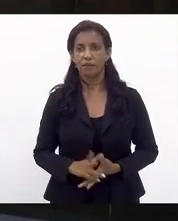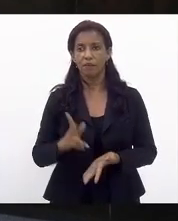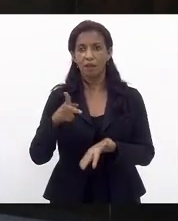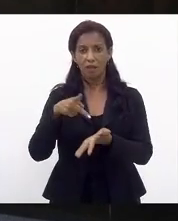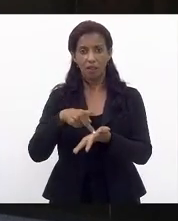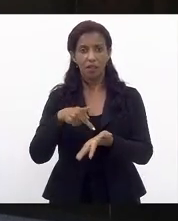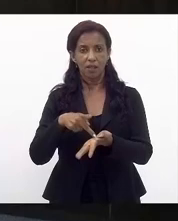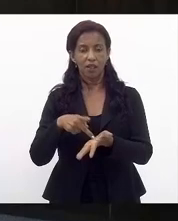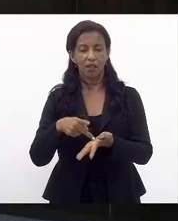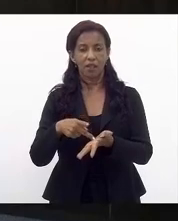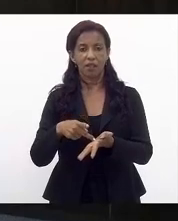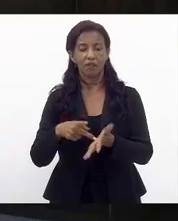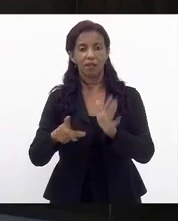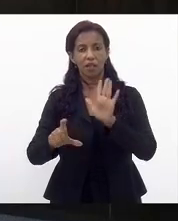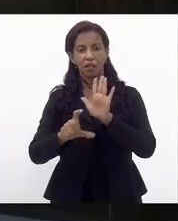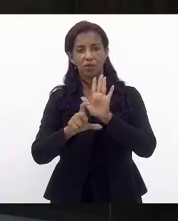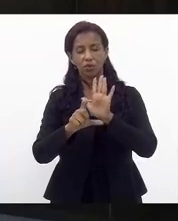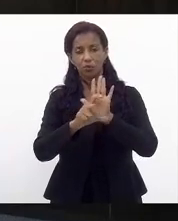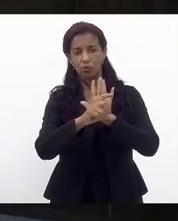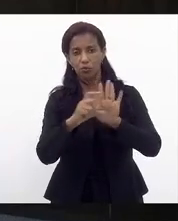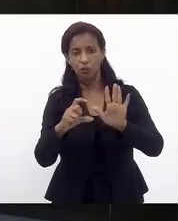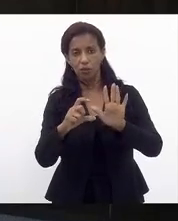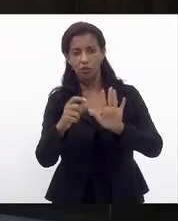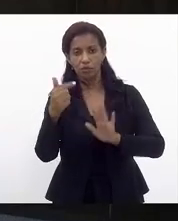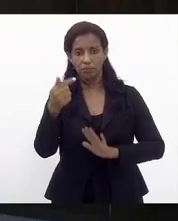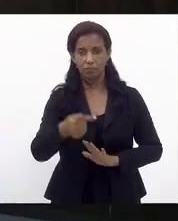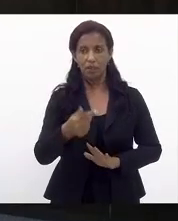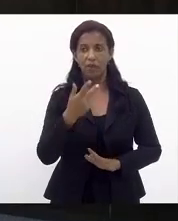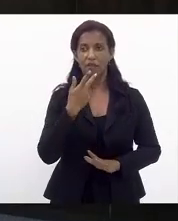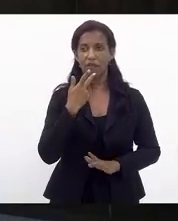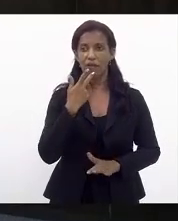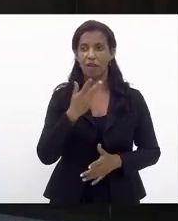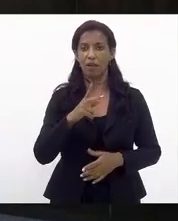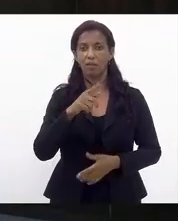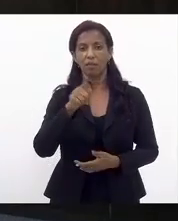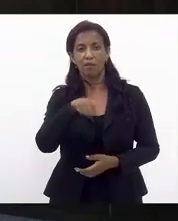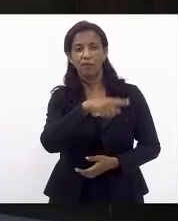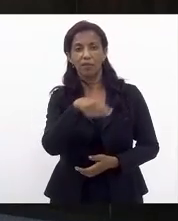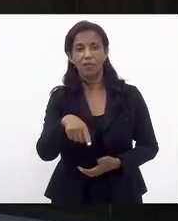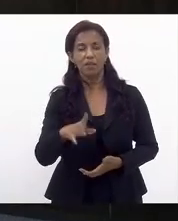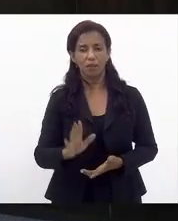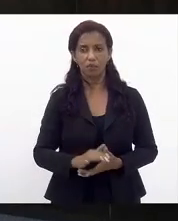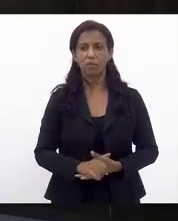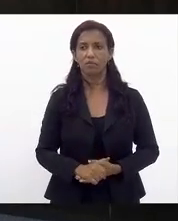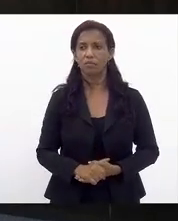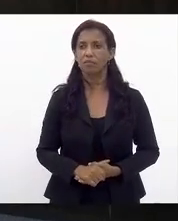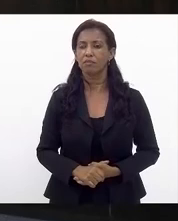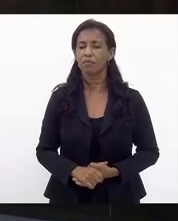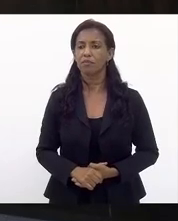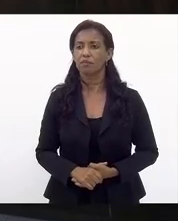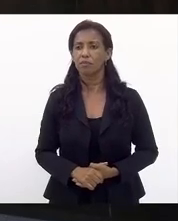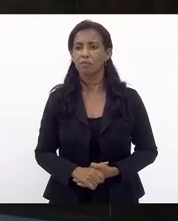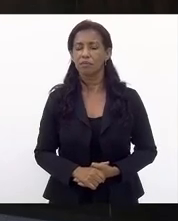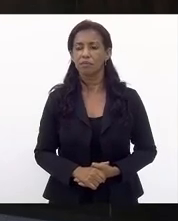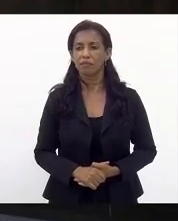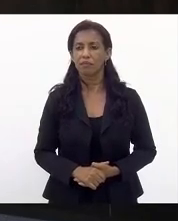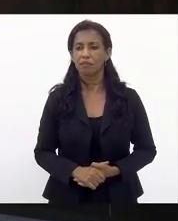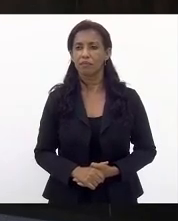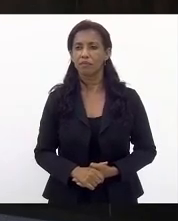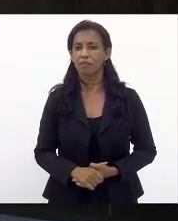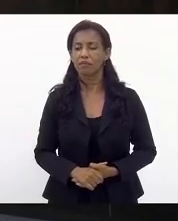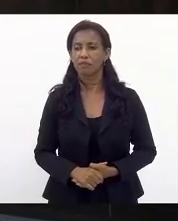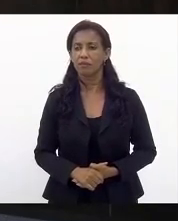o caput do artigo 7º ele fala da vedação Ah tá bom ok ok É porque